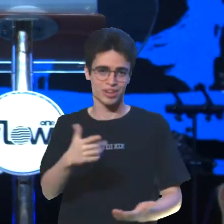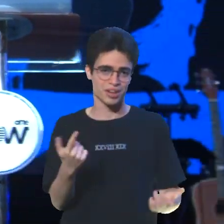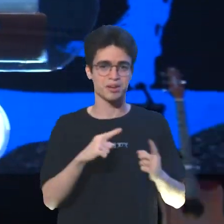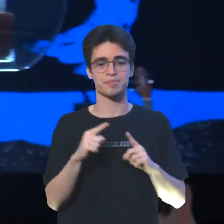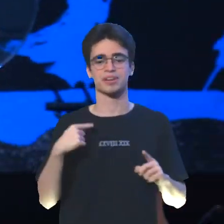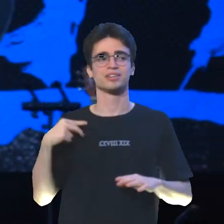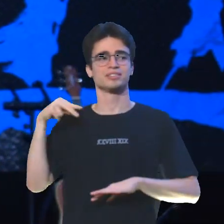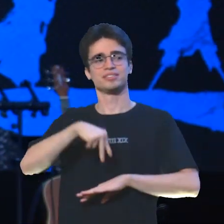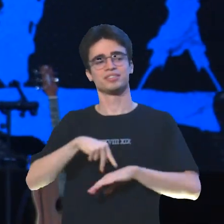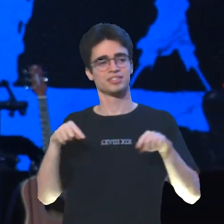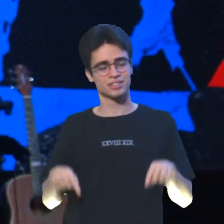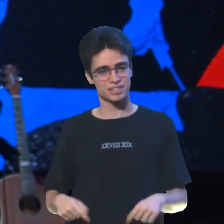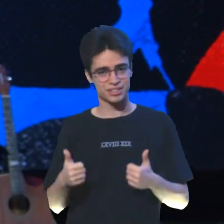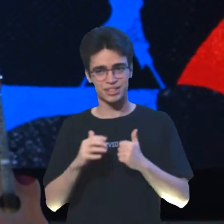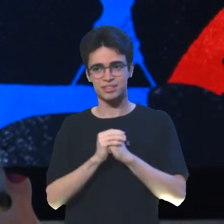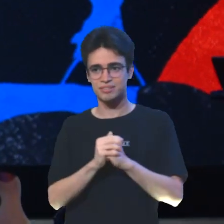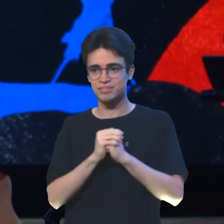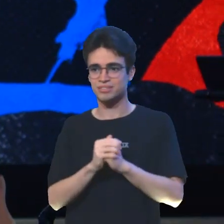aqui, gente. Amém?